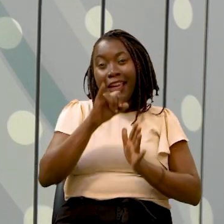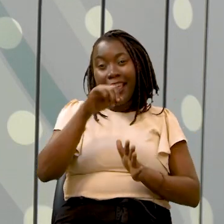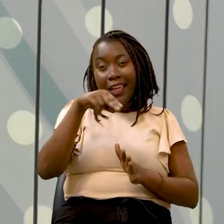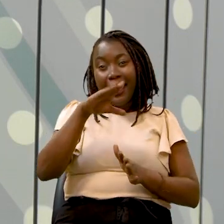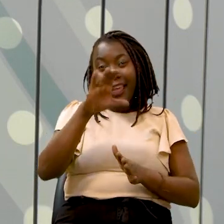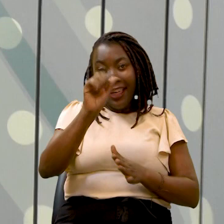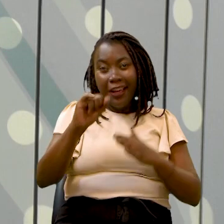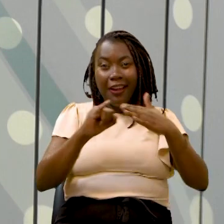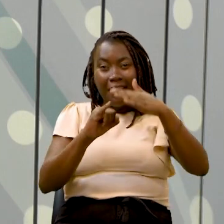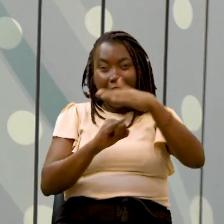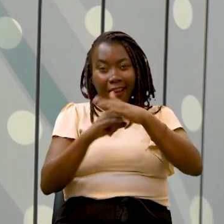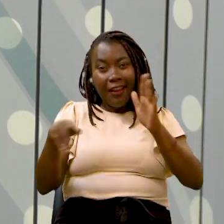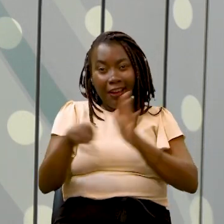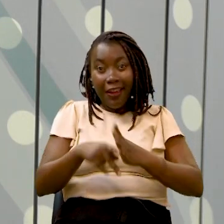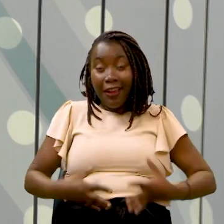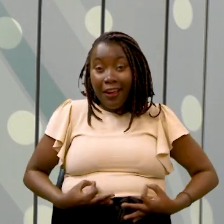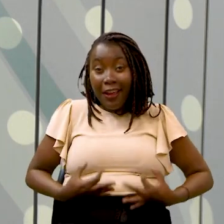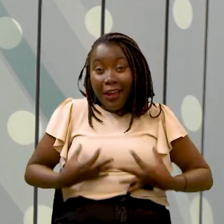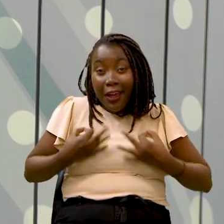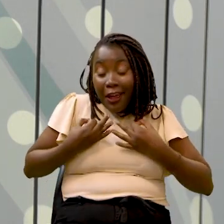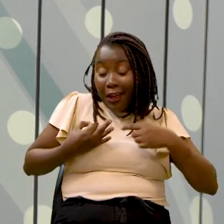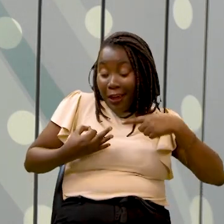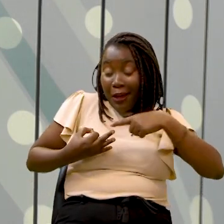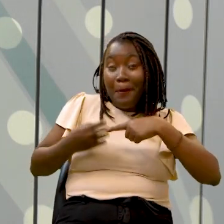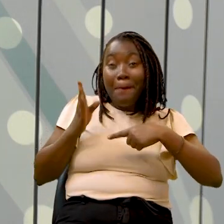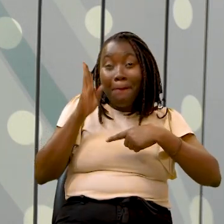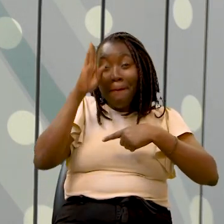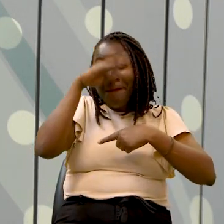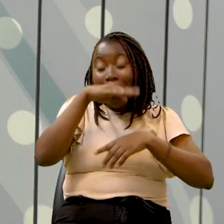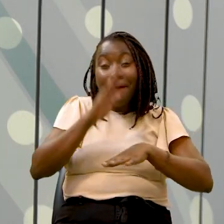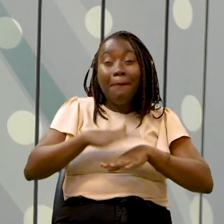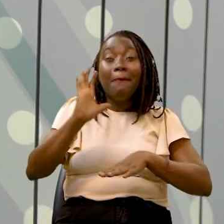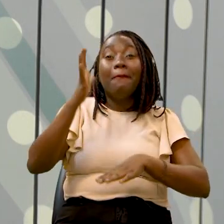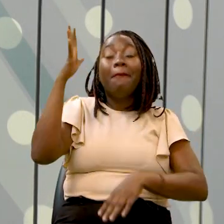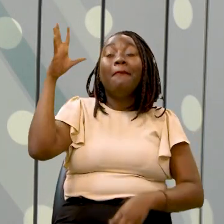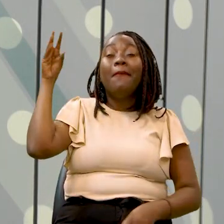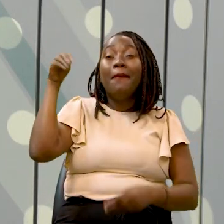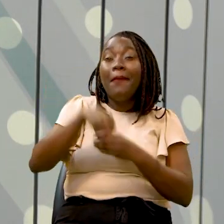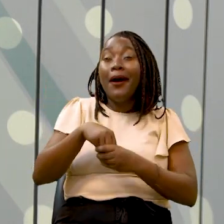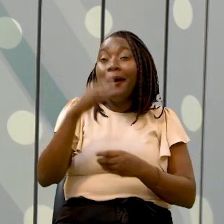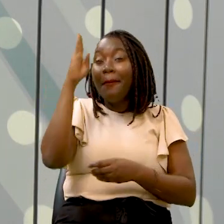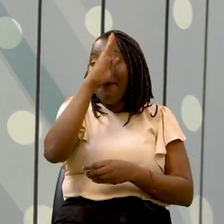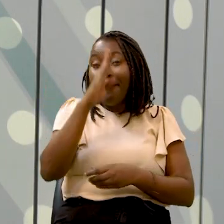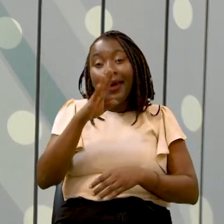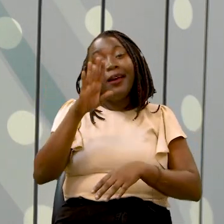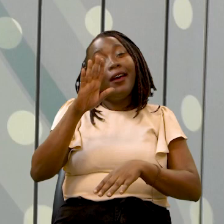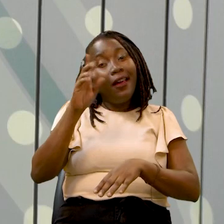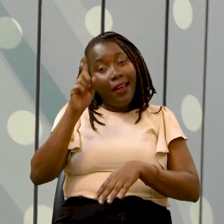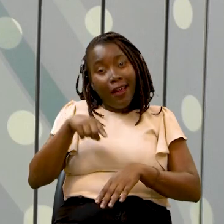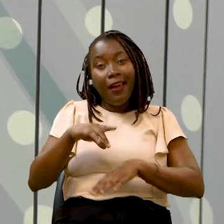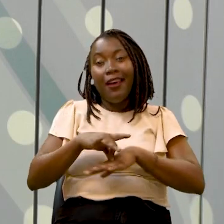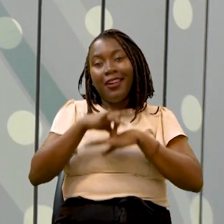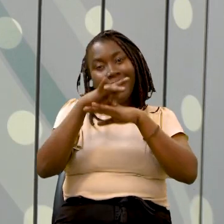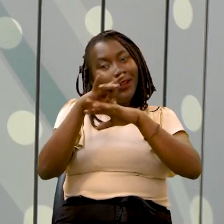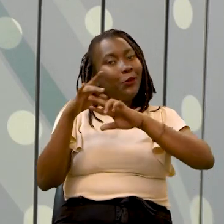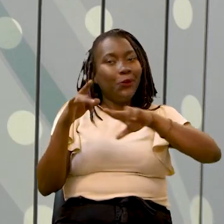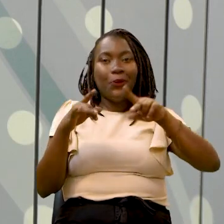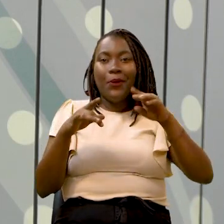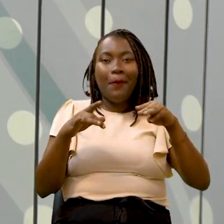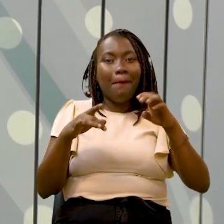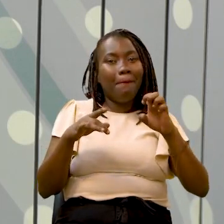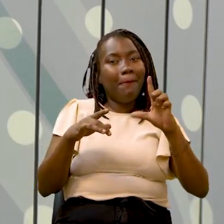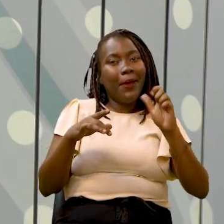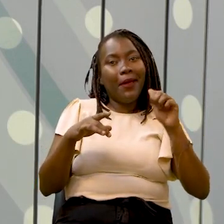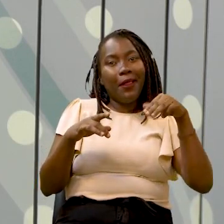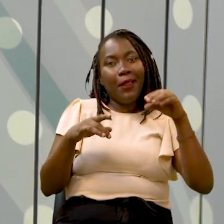tumor maligno mais incidente no Brasil é o de pele não melanoma, que corresponde a